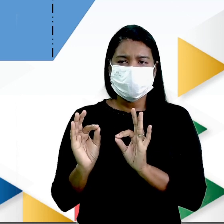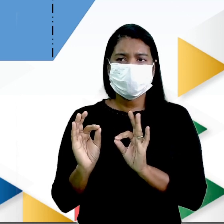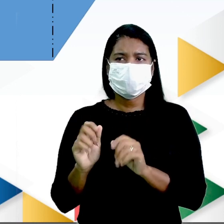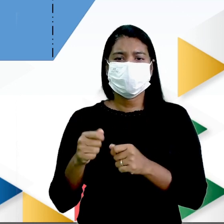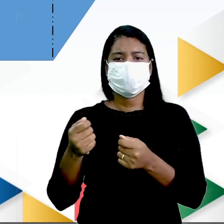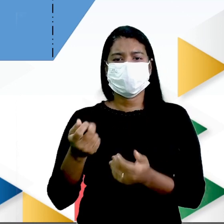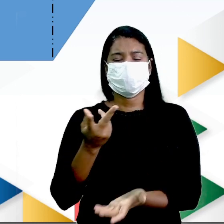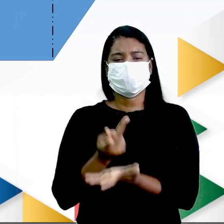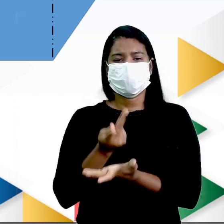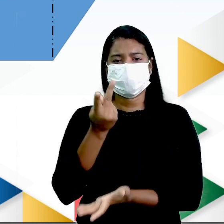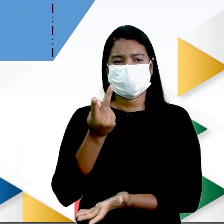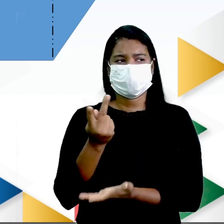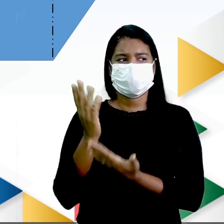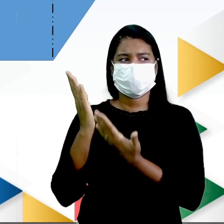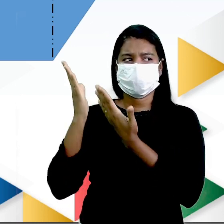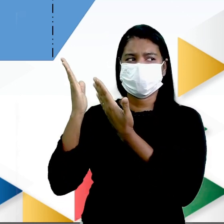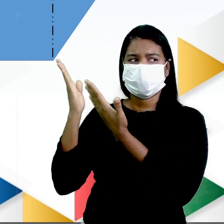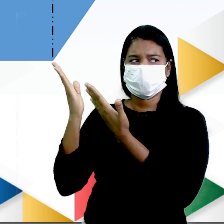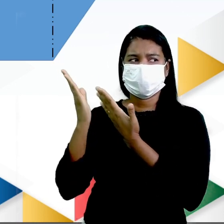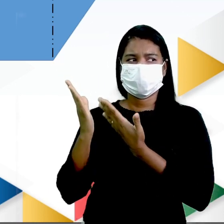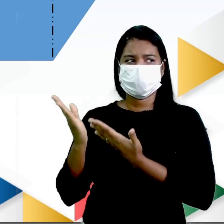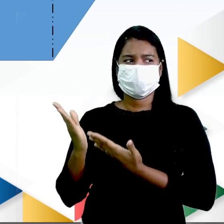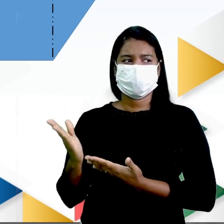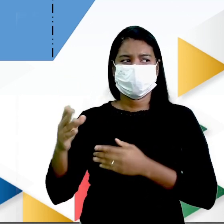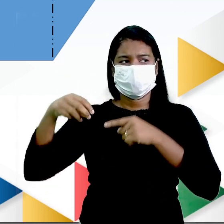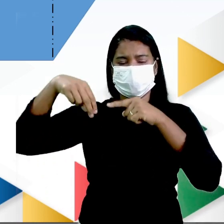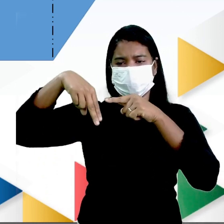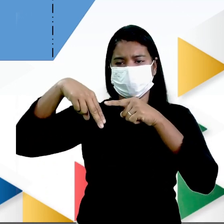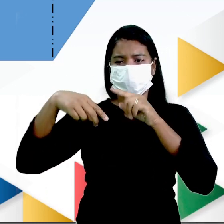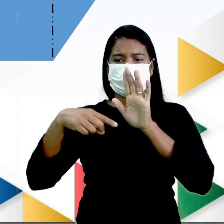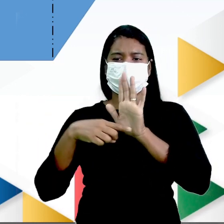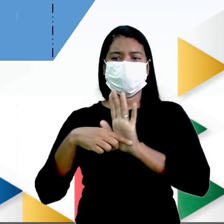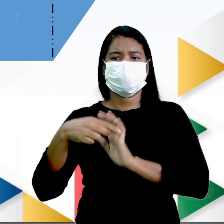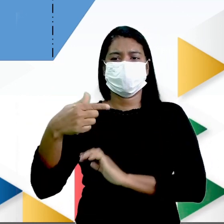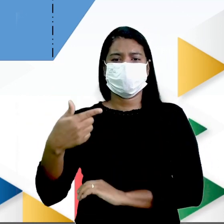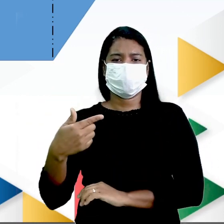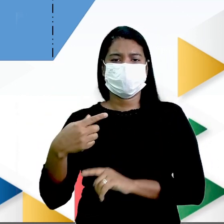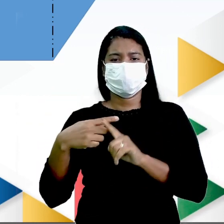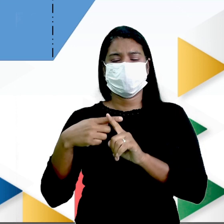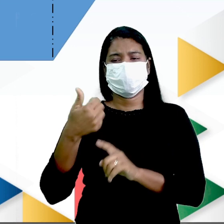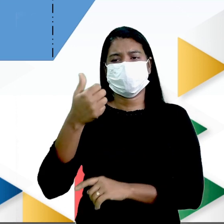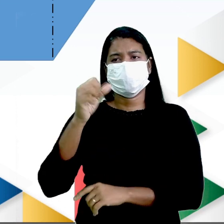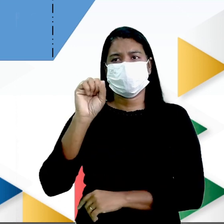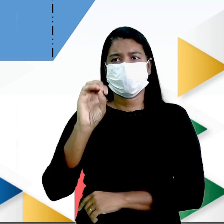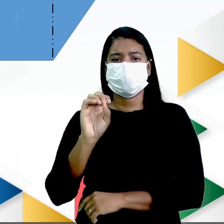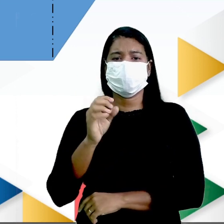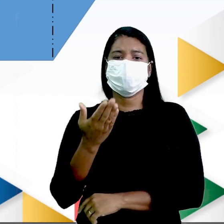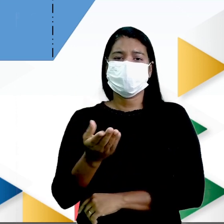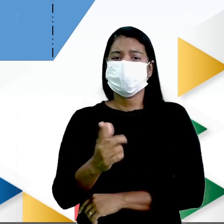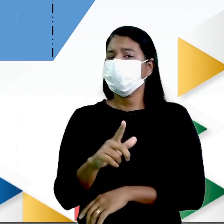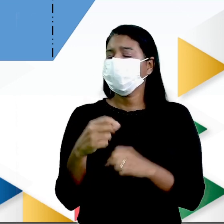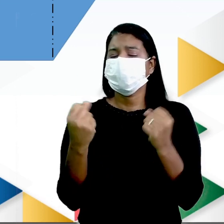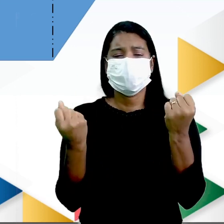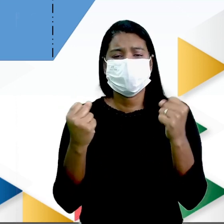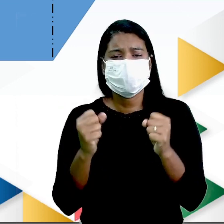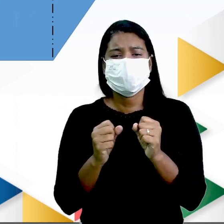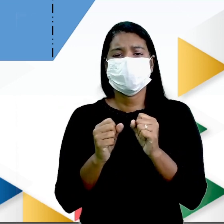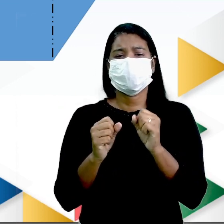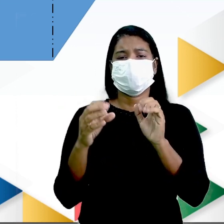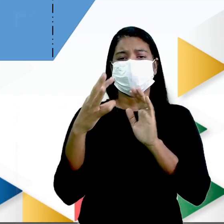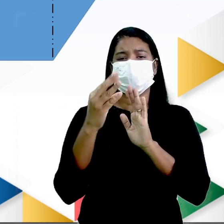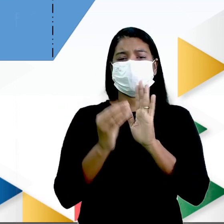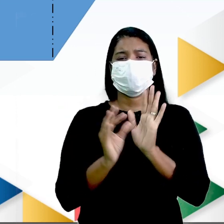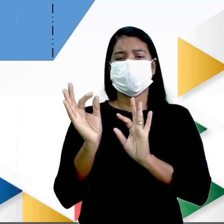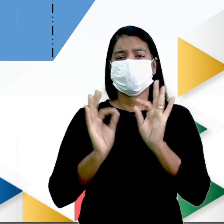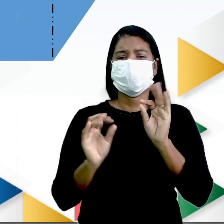a resolução dessa questão é n menos 2 vezes 180. Só que você não precisa usar essa fórmula sempre.